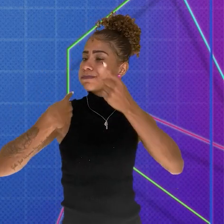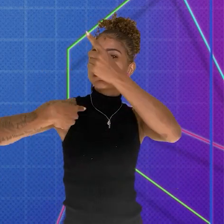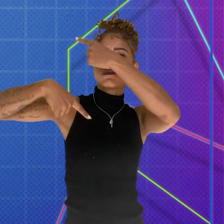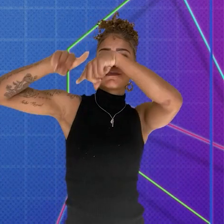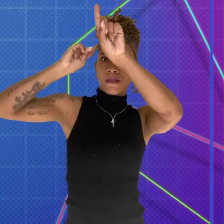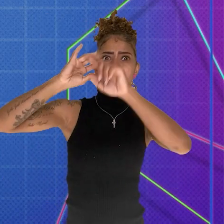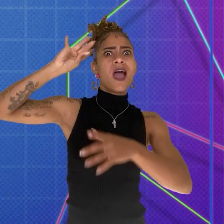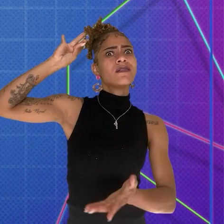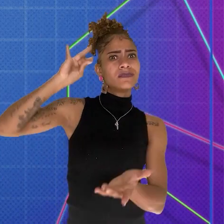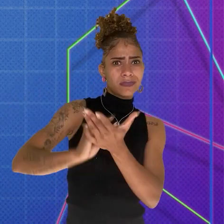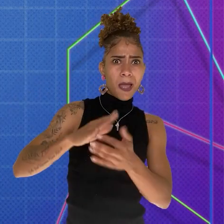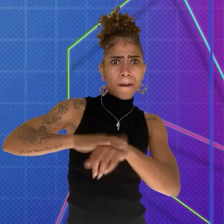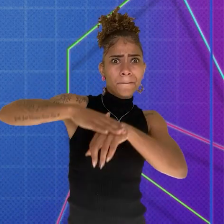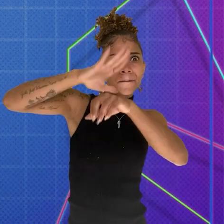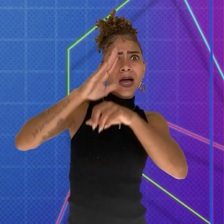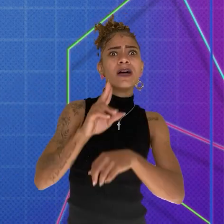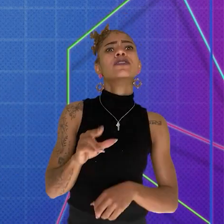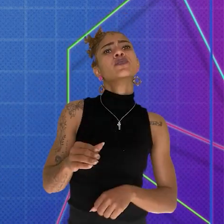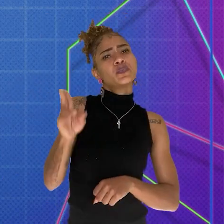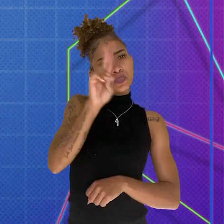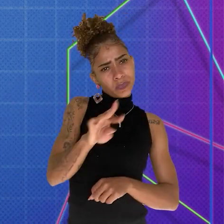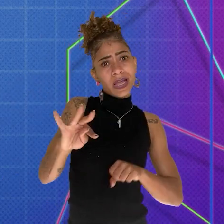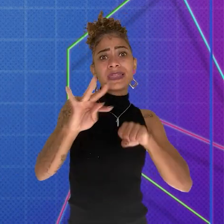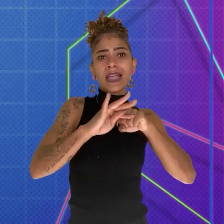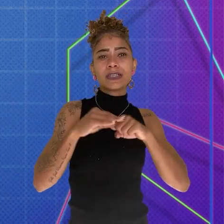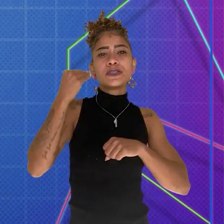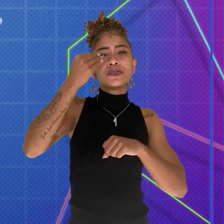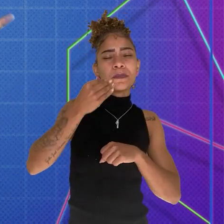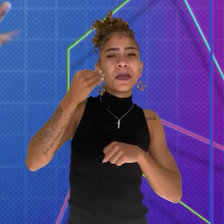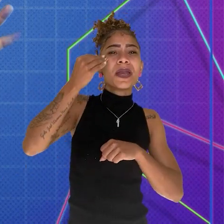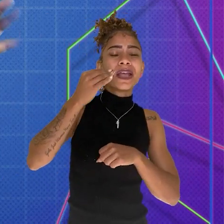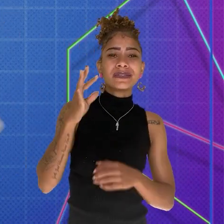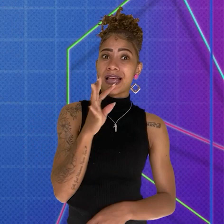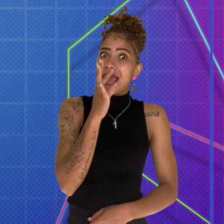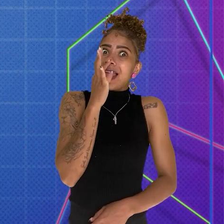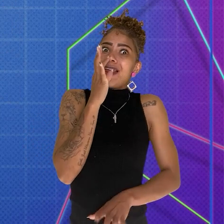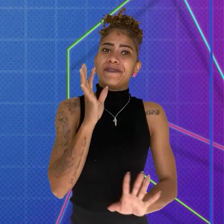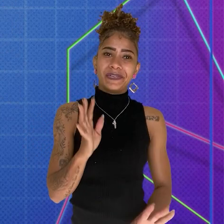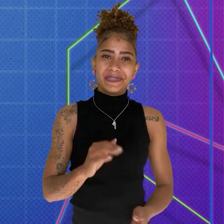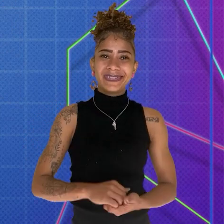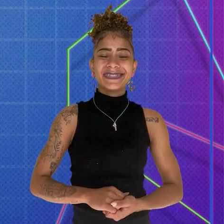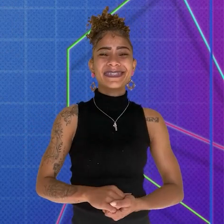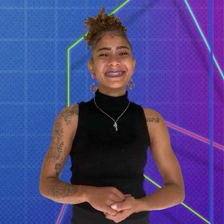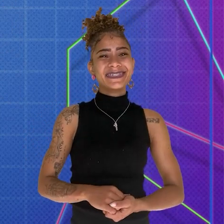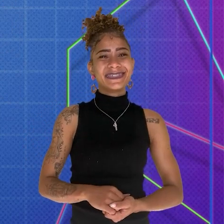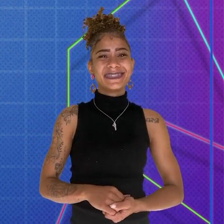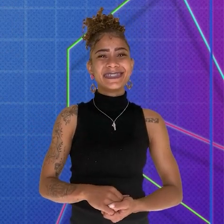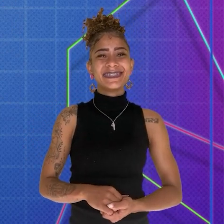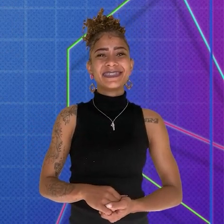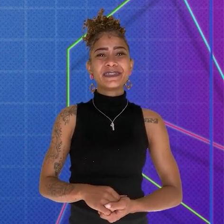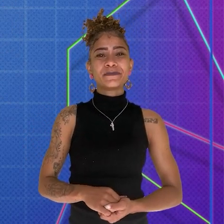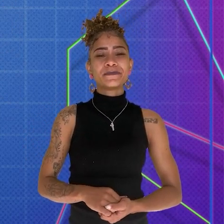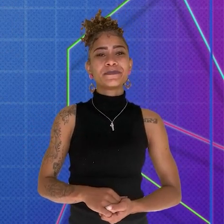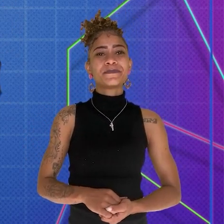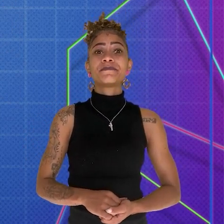avança, é provável que mais jogos utilizem essa técnica para criar experiências ainda mais incríveis para os jogadores.